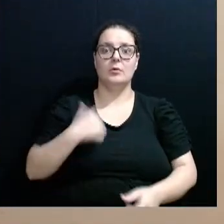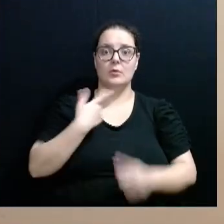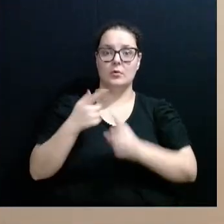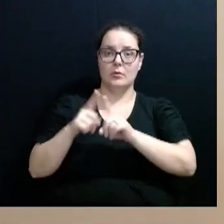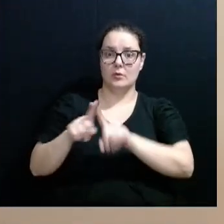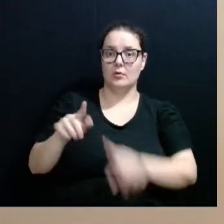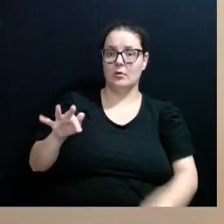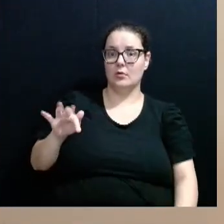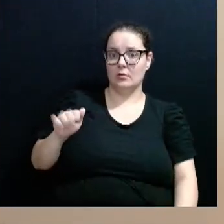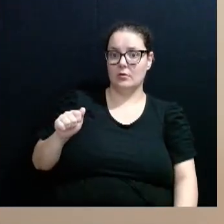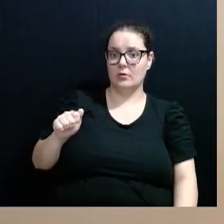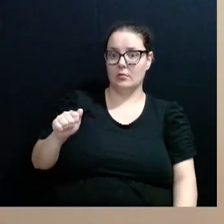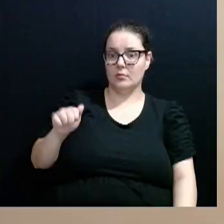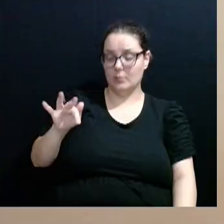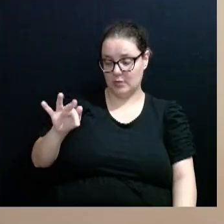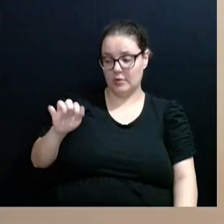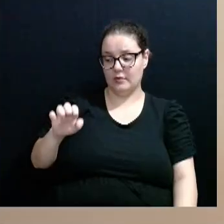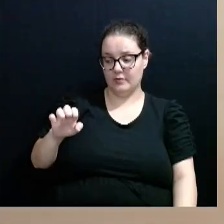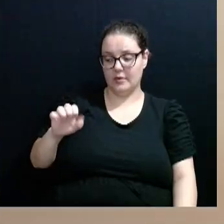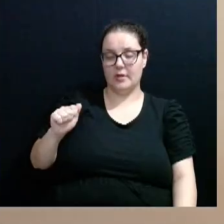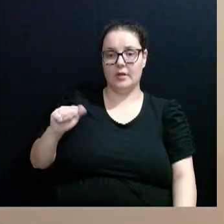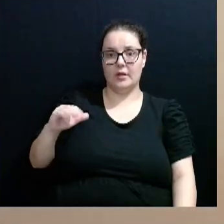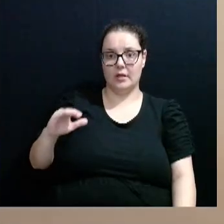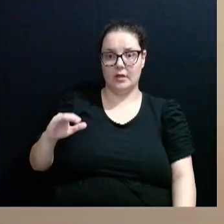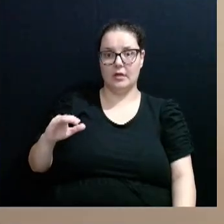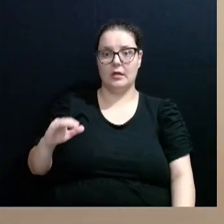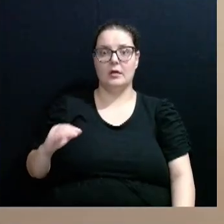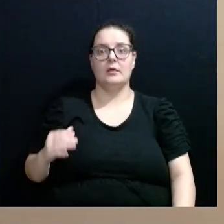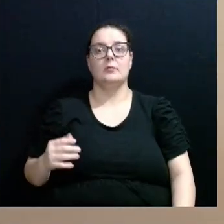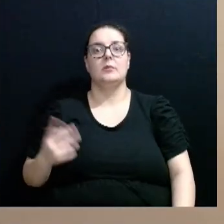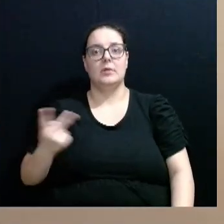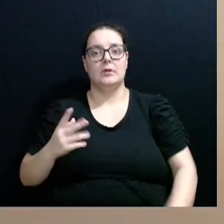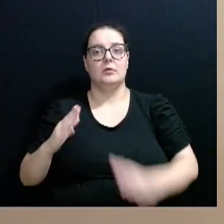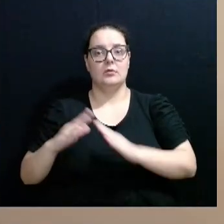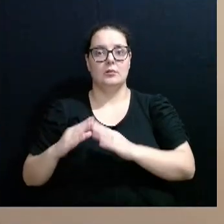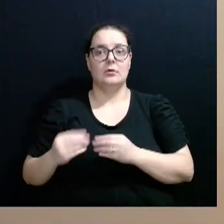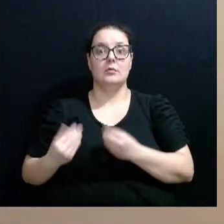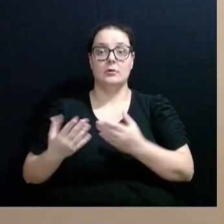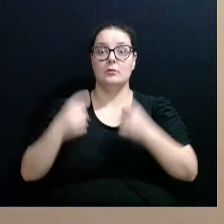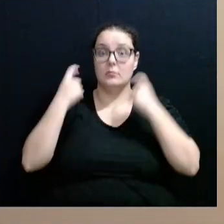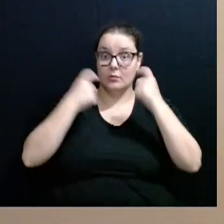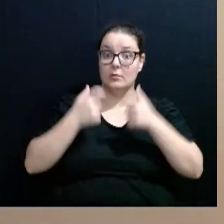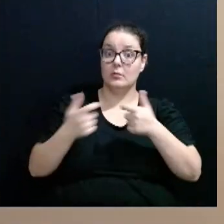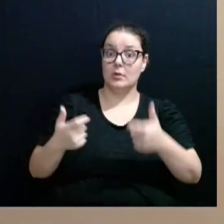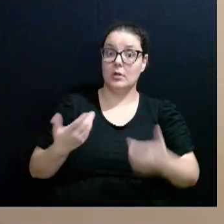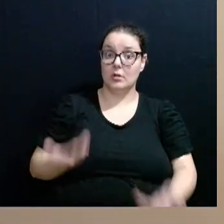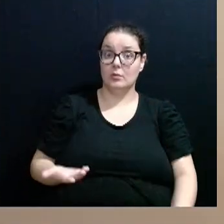segunda casa e a FEAC trouxe para nós uma preocupação muito grande dela de um outro grupo de pessoas com